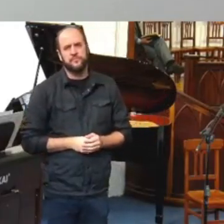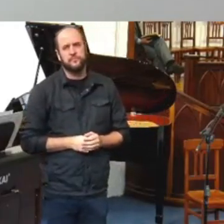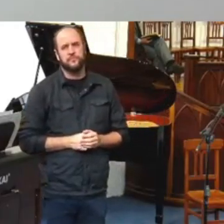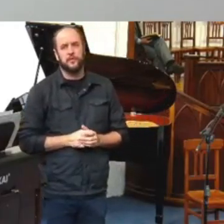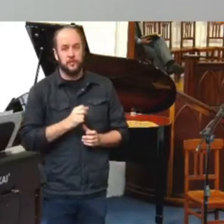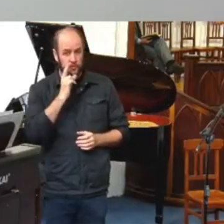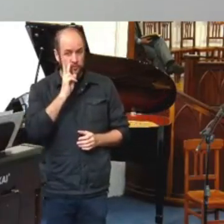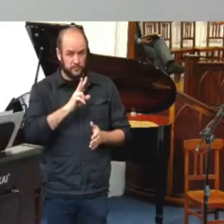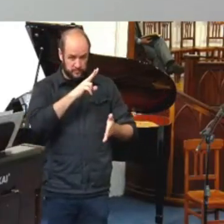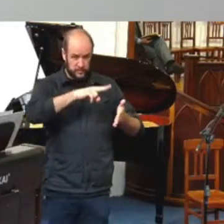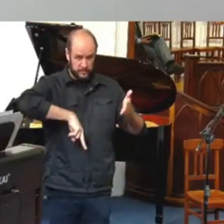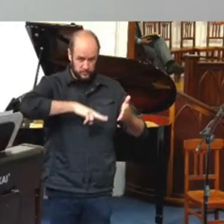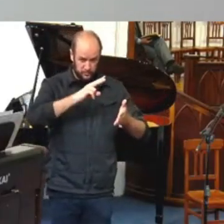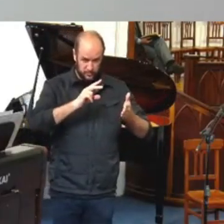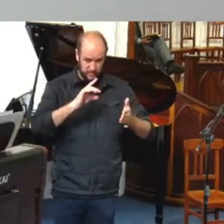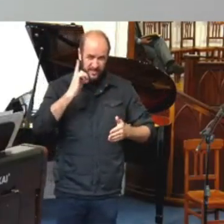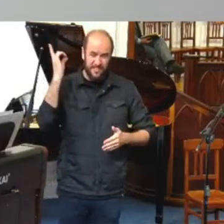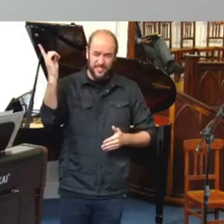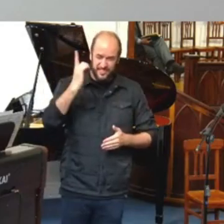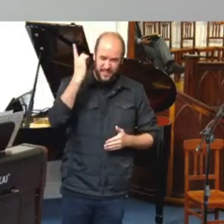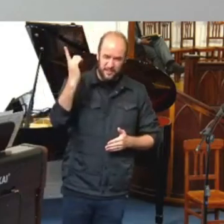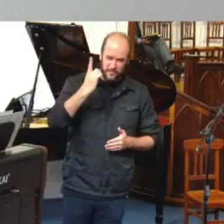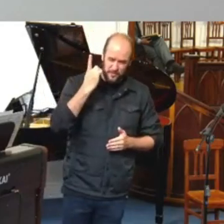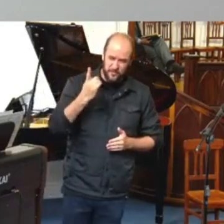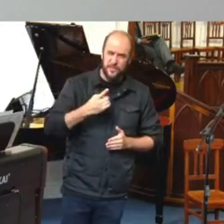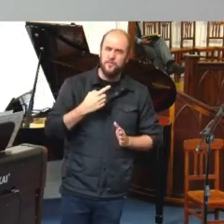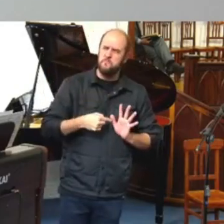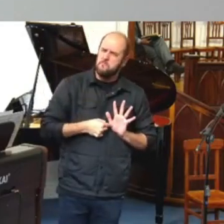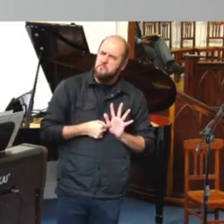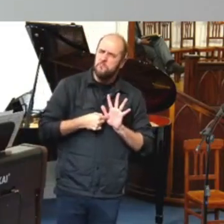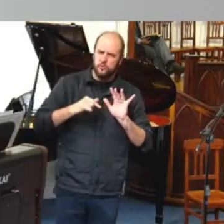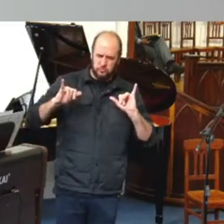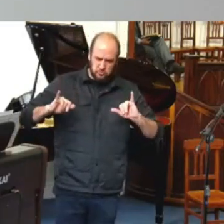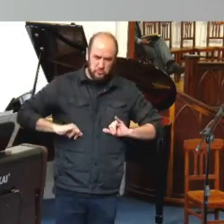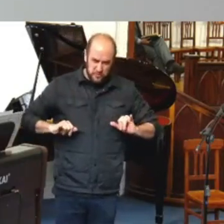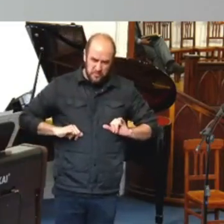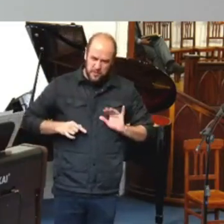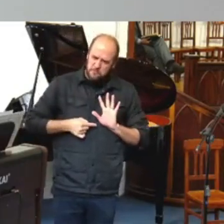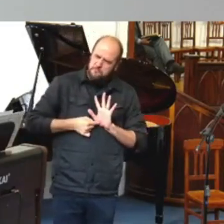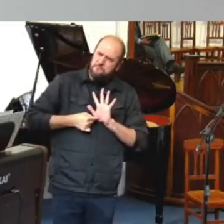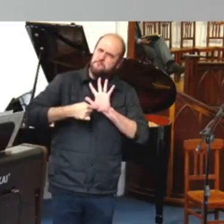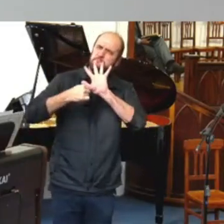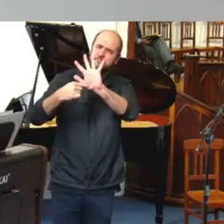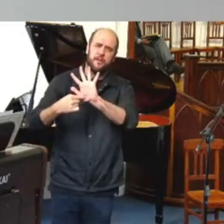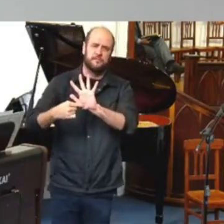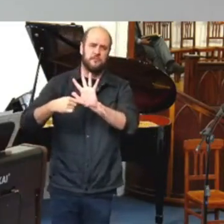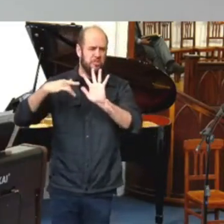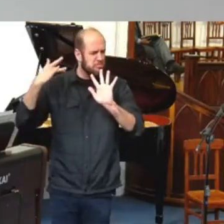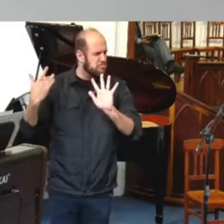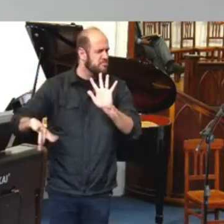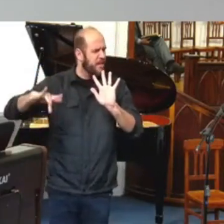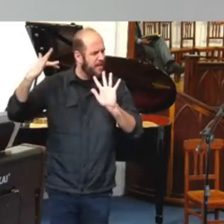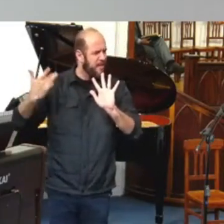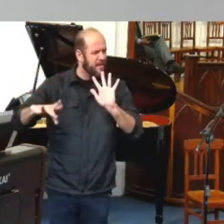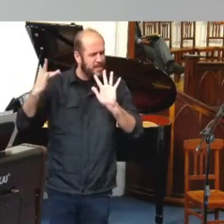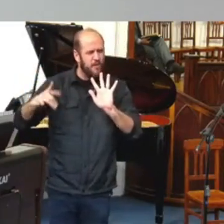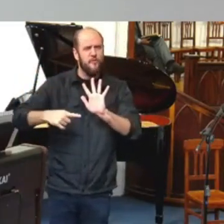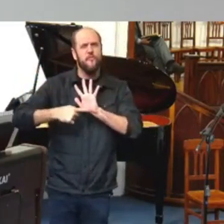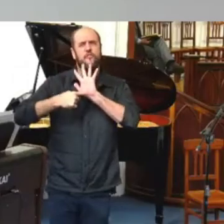vocês viram na leitura, Davi está escancarando uma realidade de muita dor, de muito sofrimento, de muita angústia.